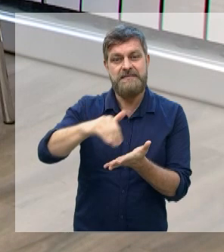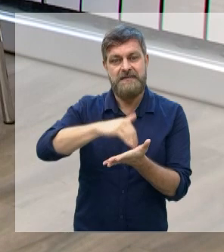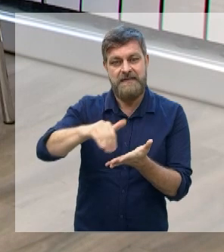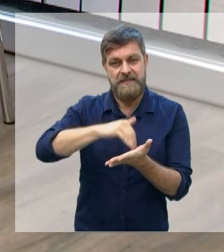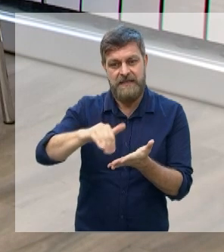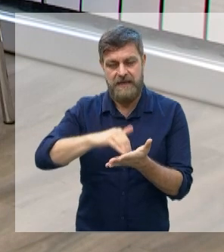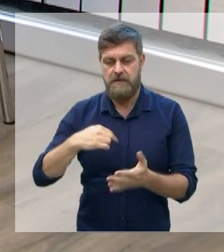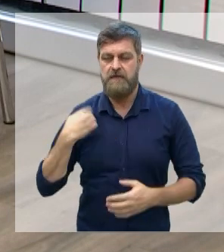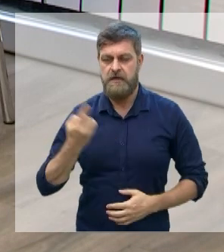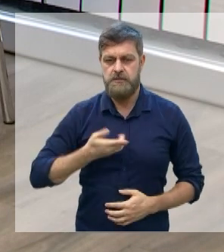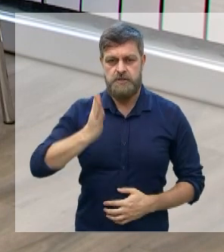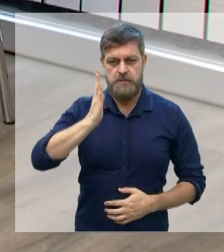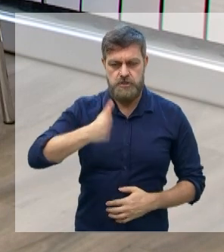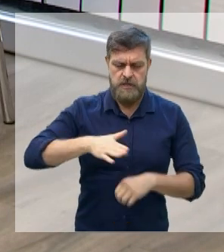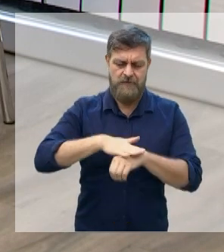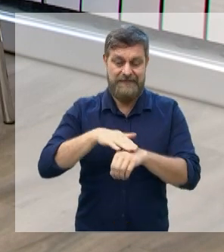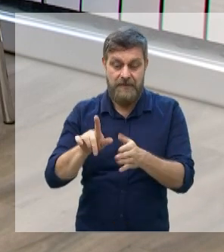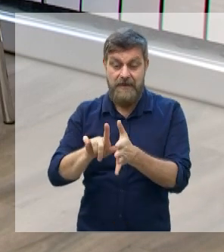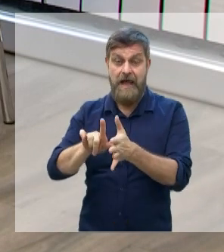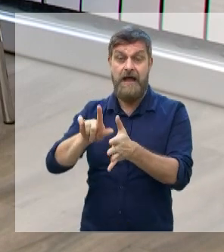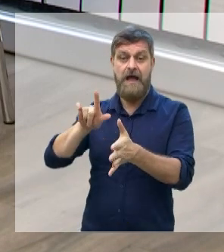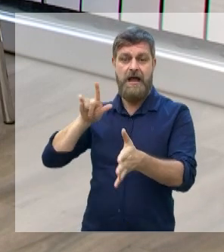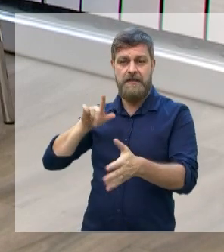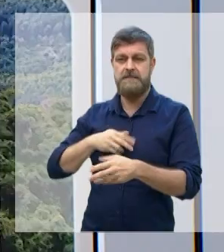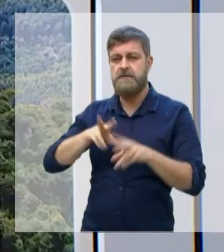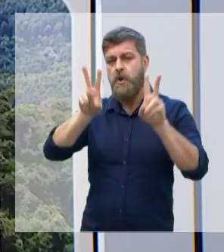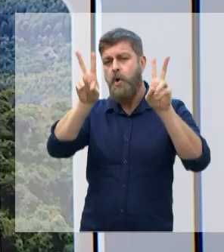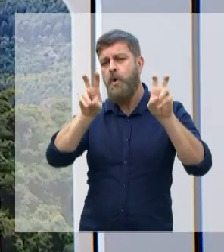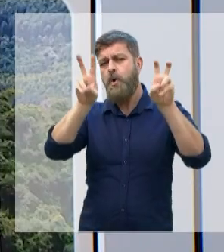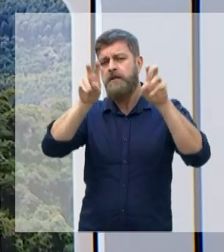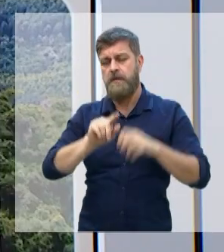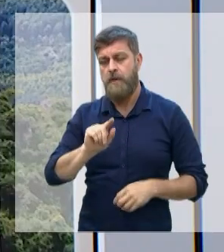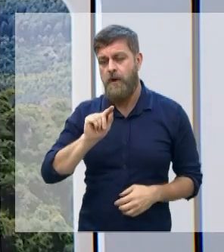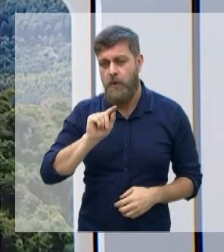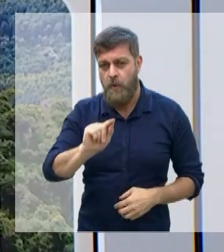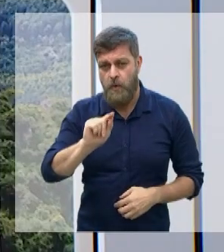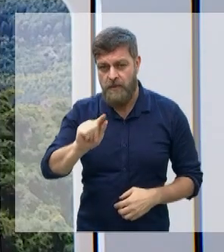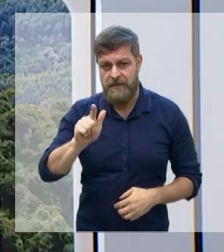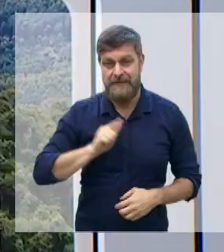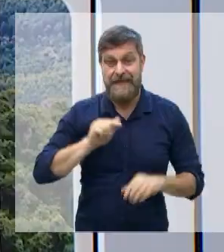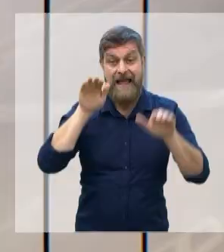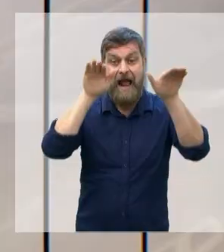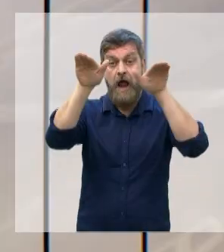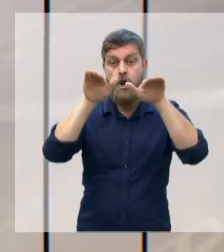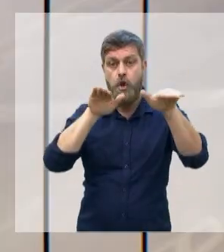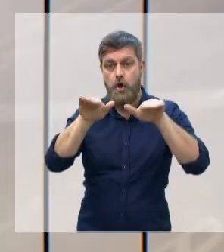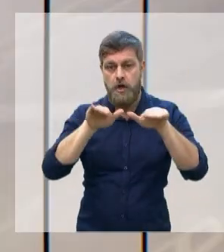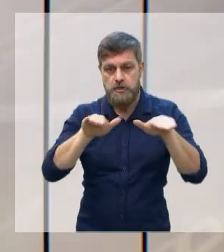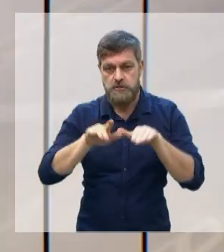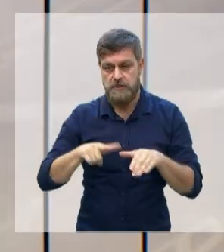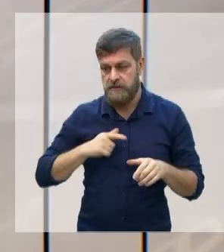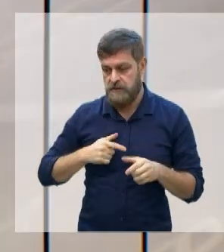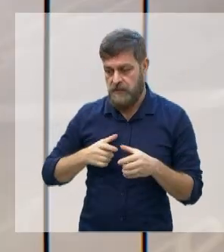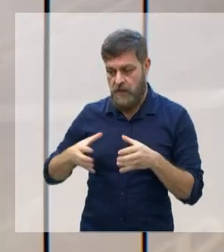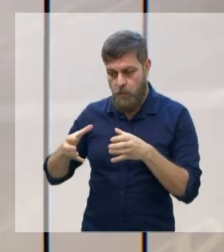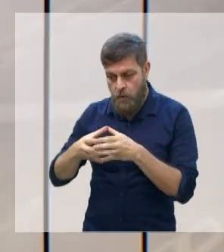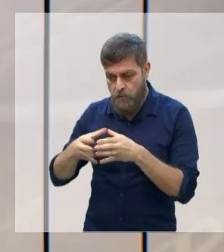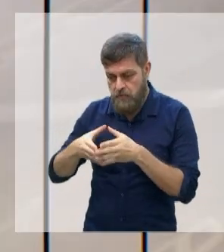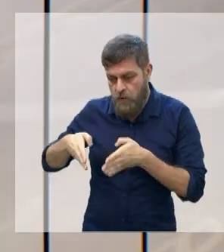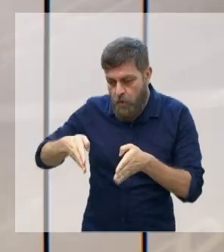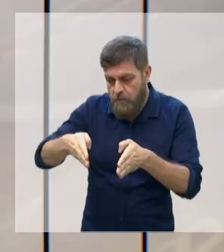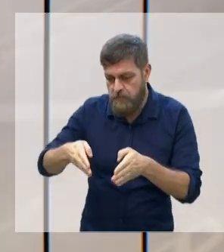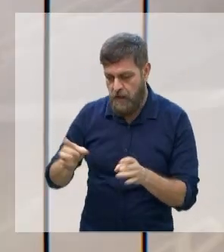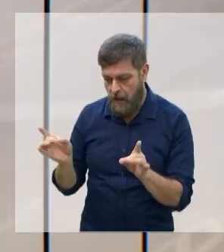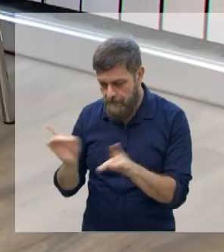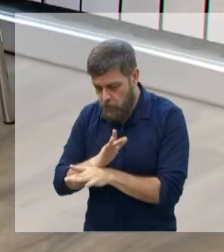a gente até conversava antes do programa começar sobre essa questão da logística uma parte abre uma parte